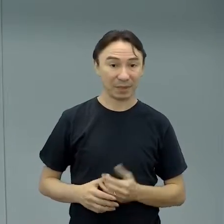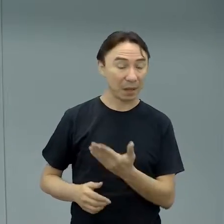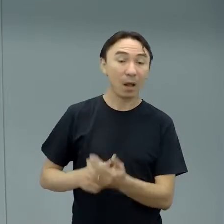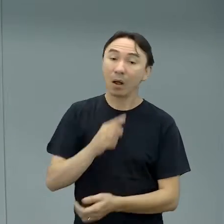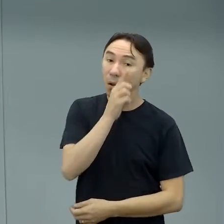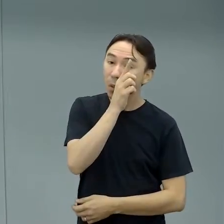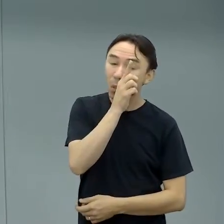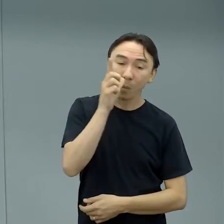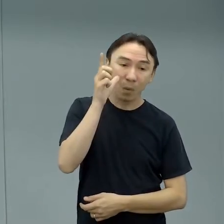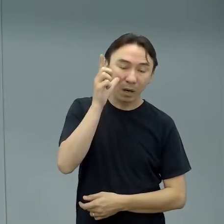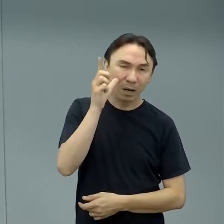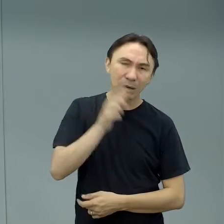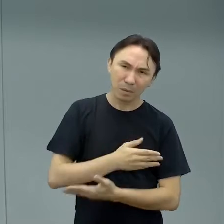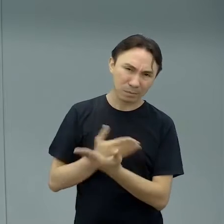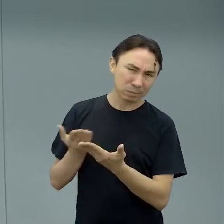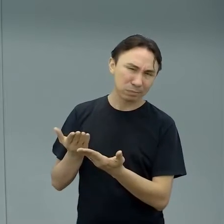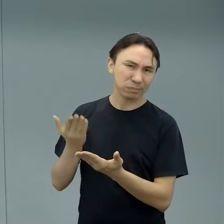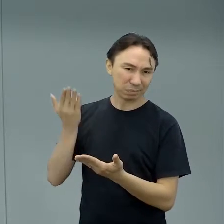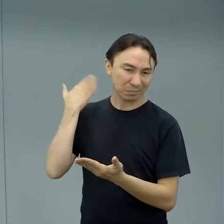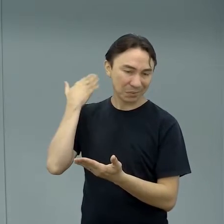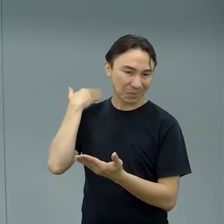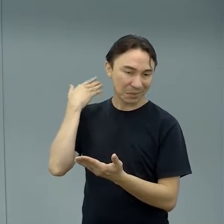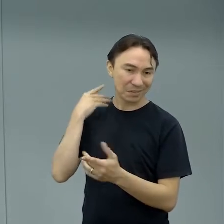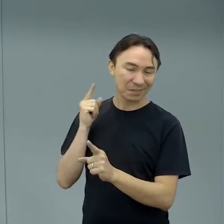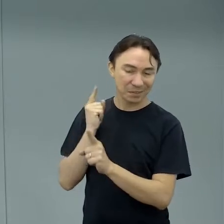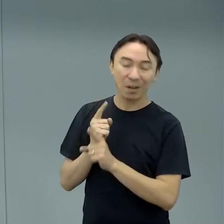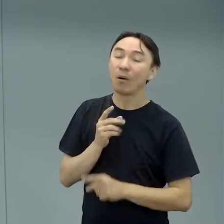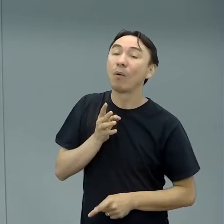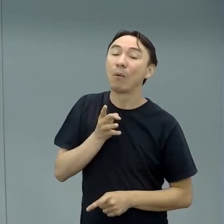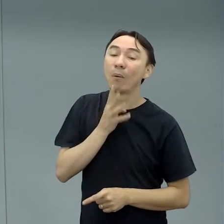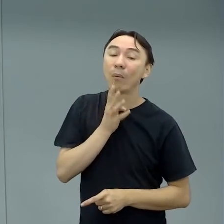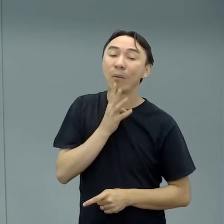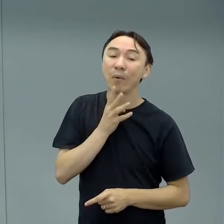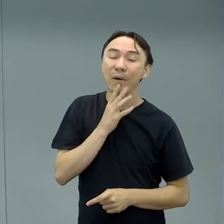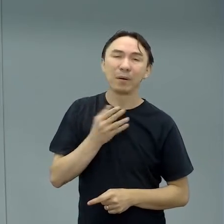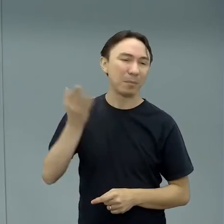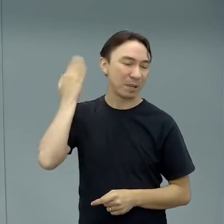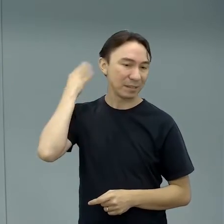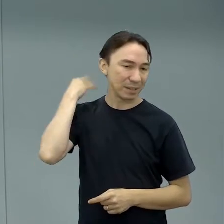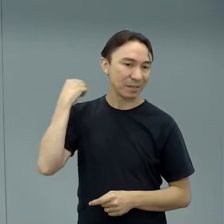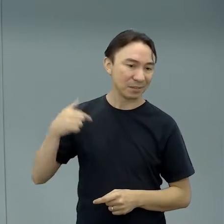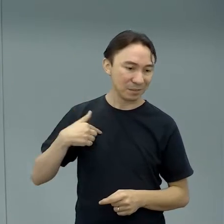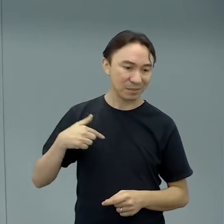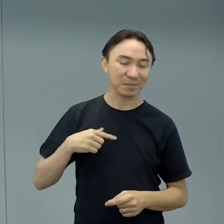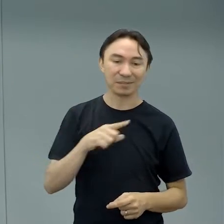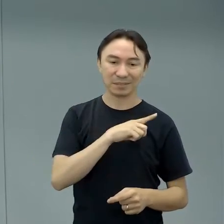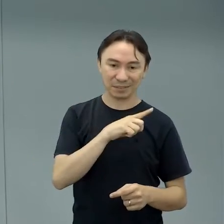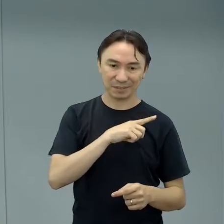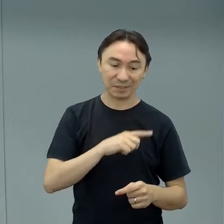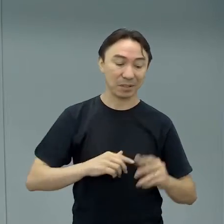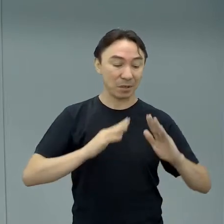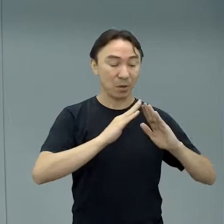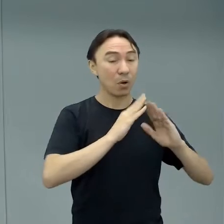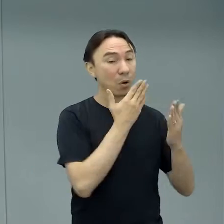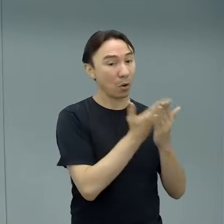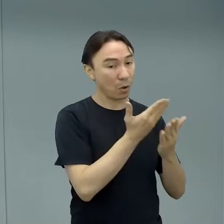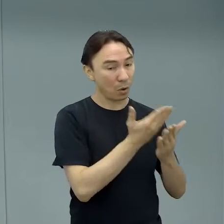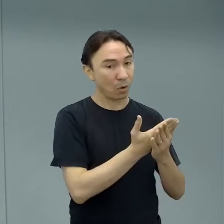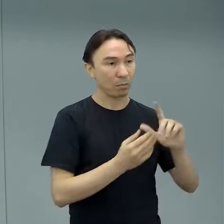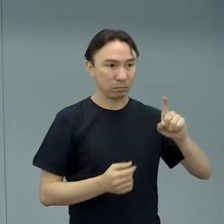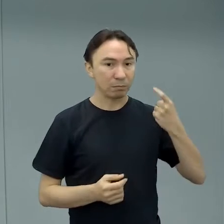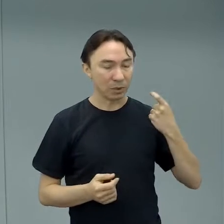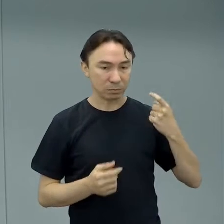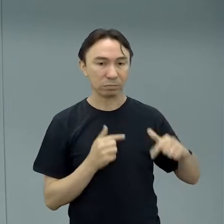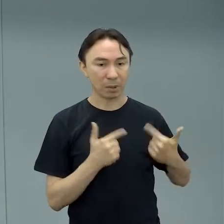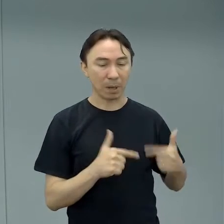falar rapidamente, eu conheci a Luana quando, na escola em que eu trabalhava, nós recebemos um